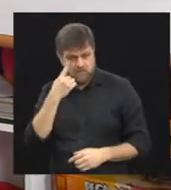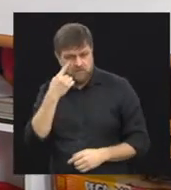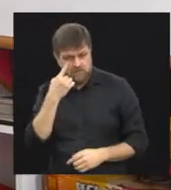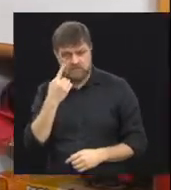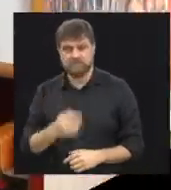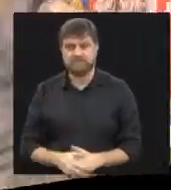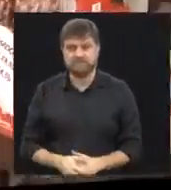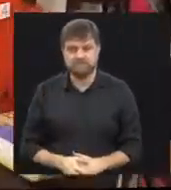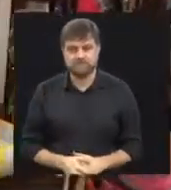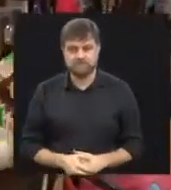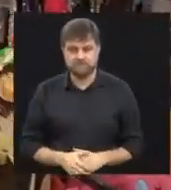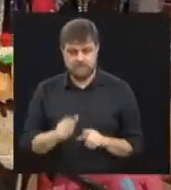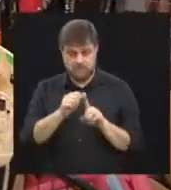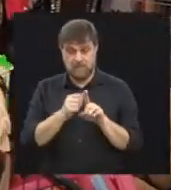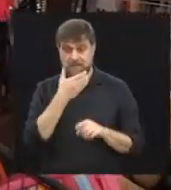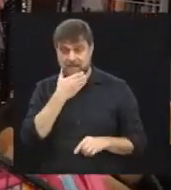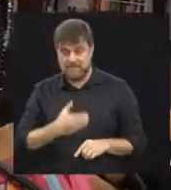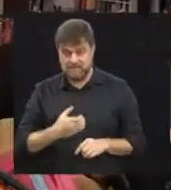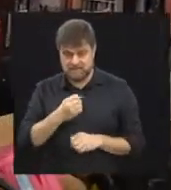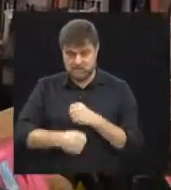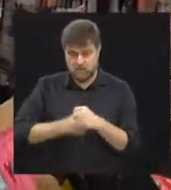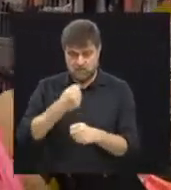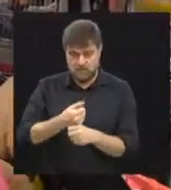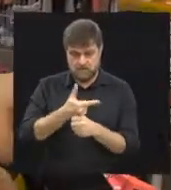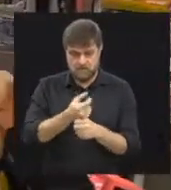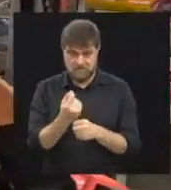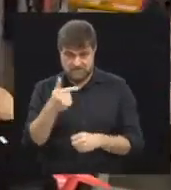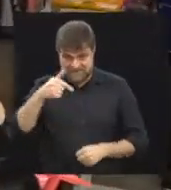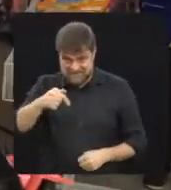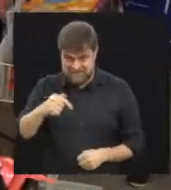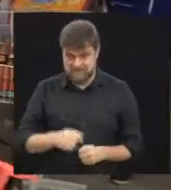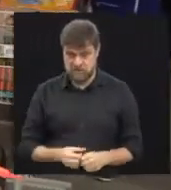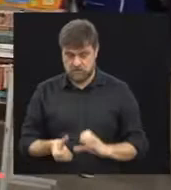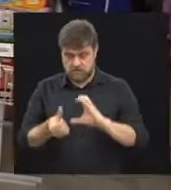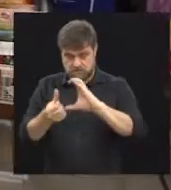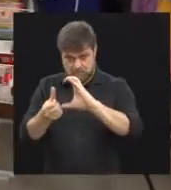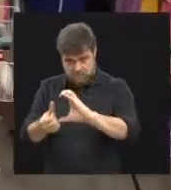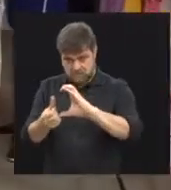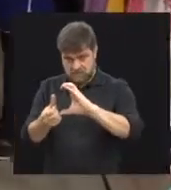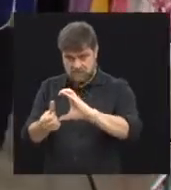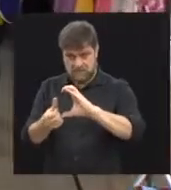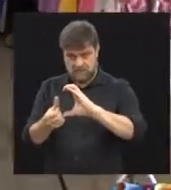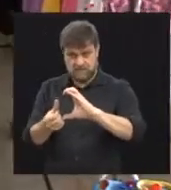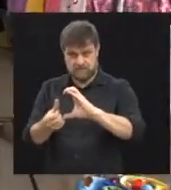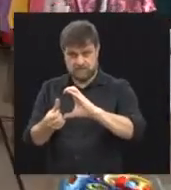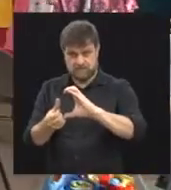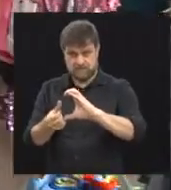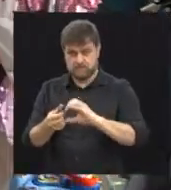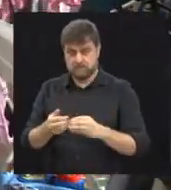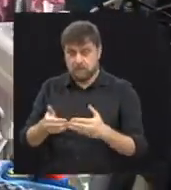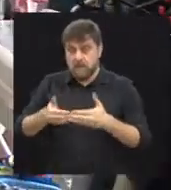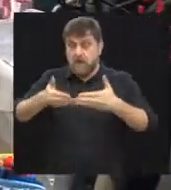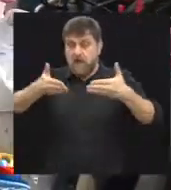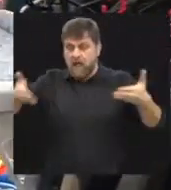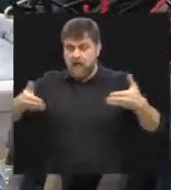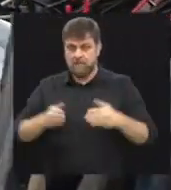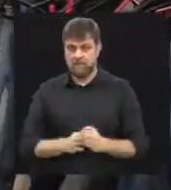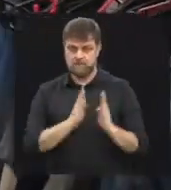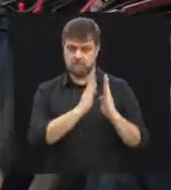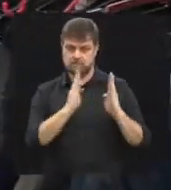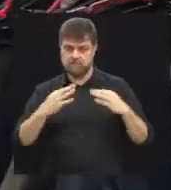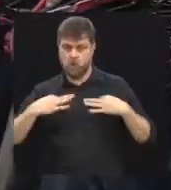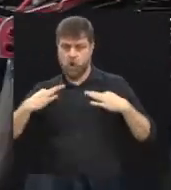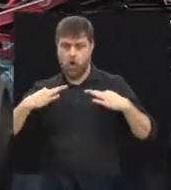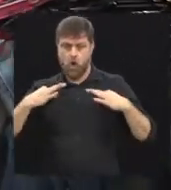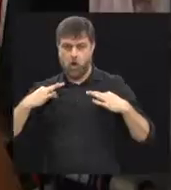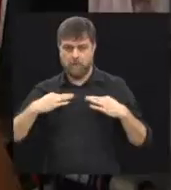olhadinha. Em dezembro de 2017, a Casa da Criança Paralítica de Campinas inaugurou o Bazar